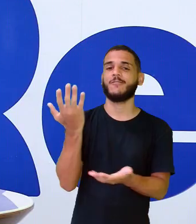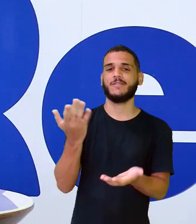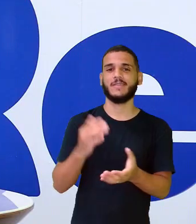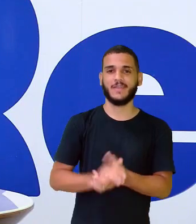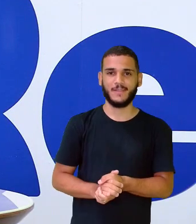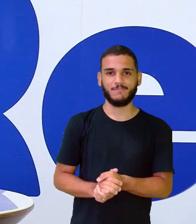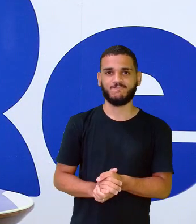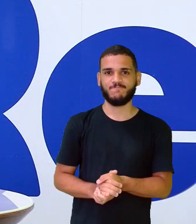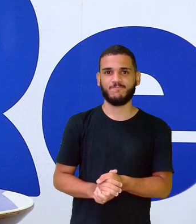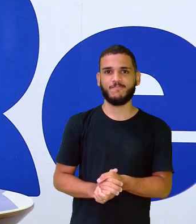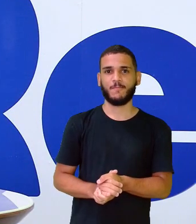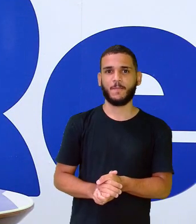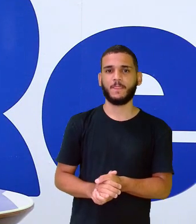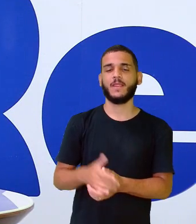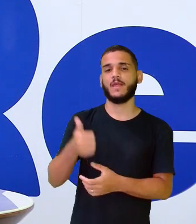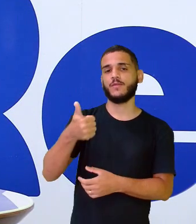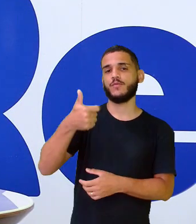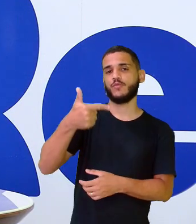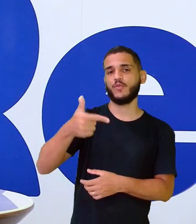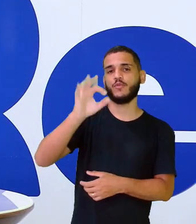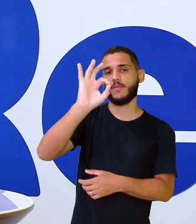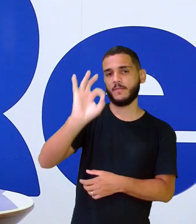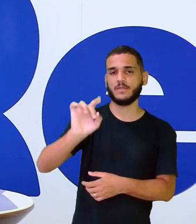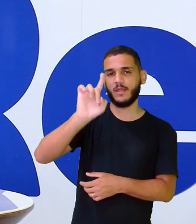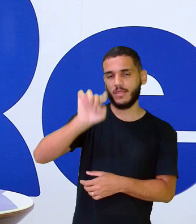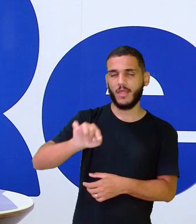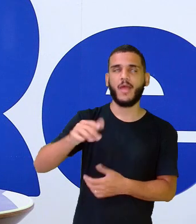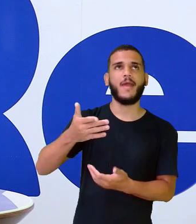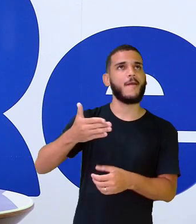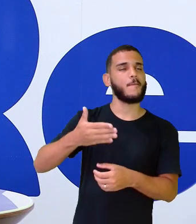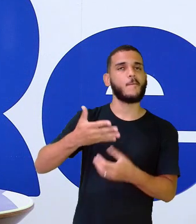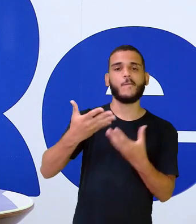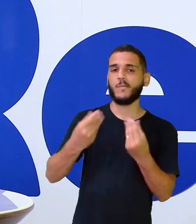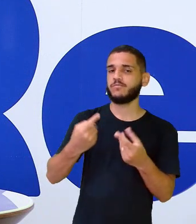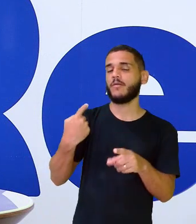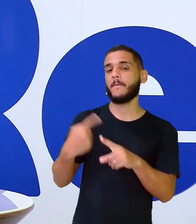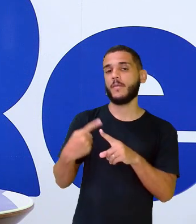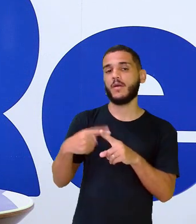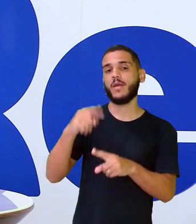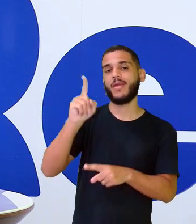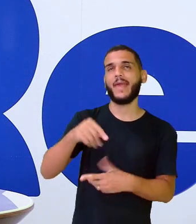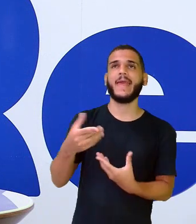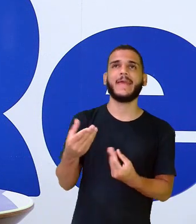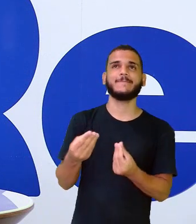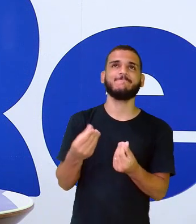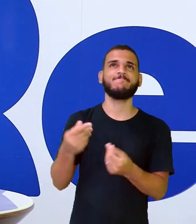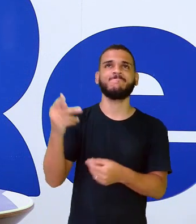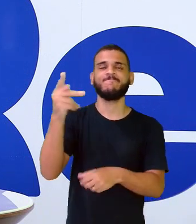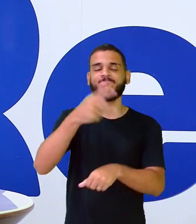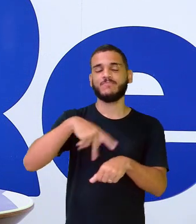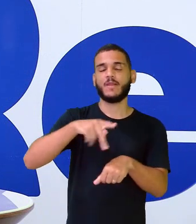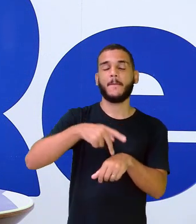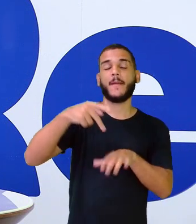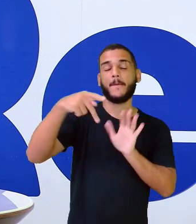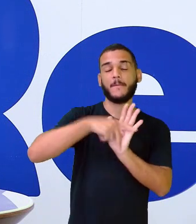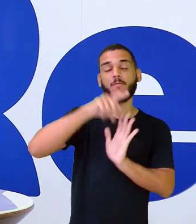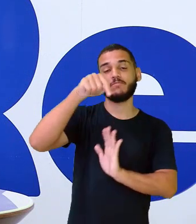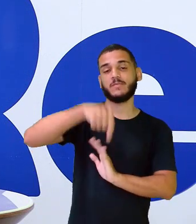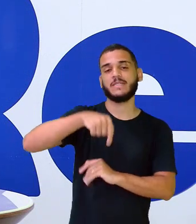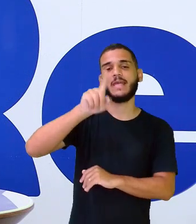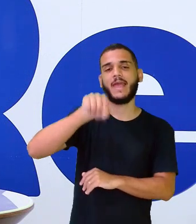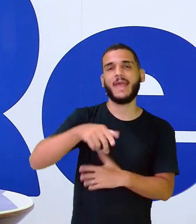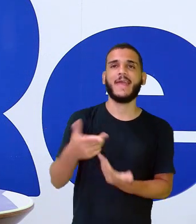já é uma grande porcentagem. E a questão... E com o nosso país em relação à